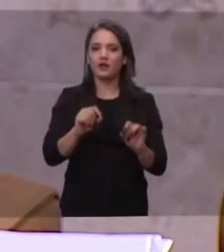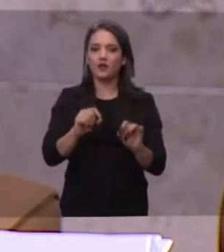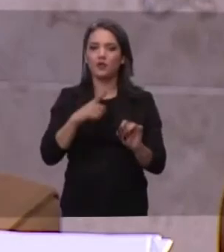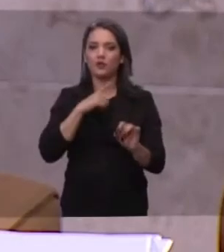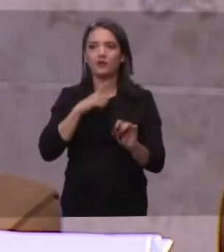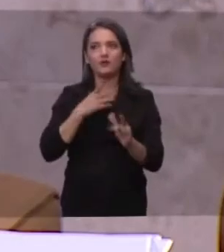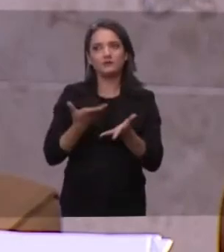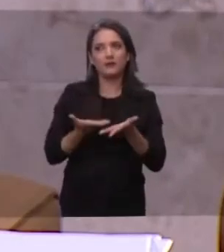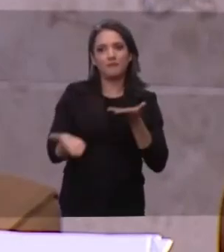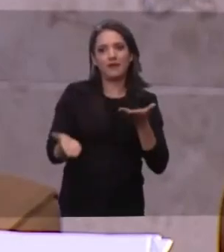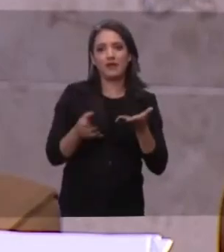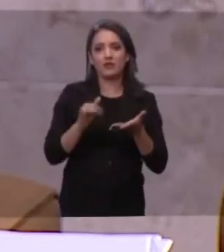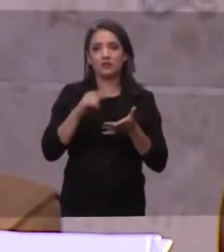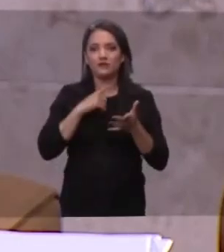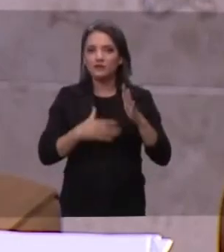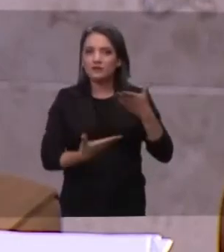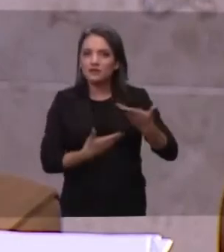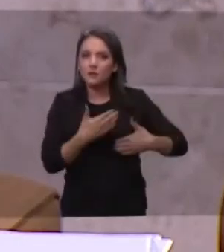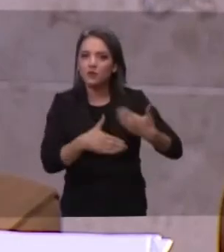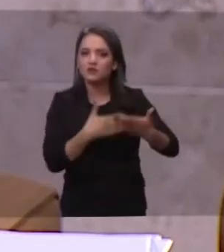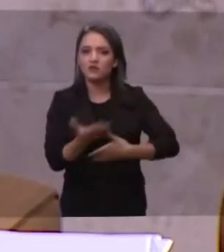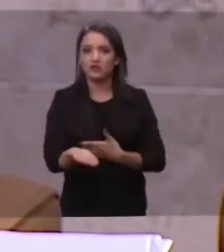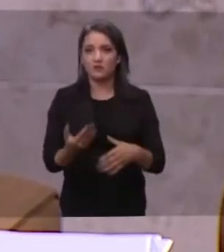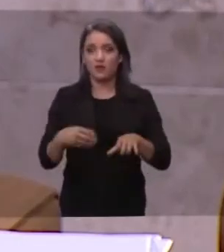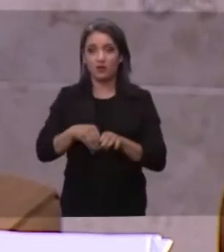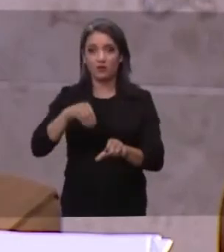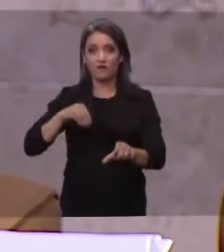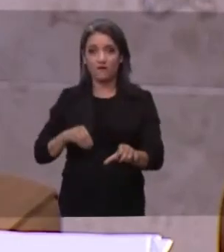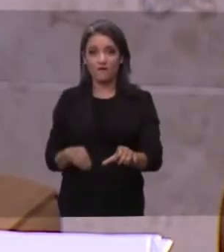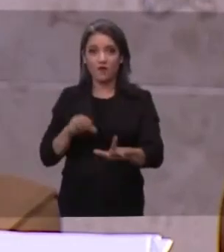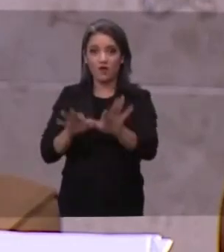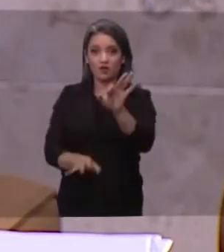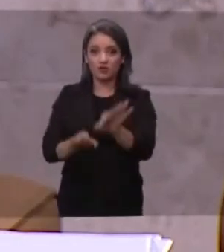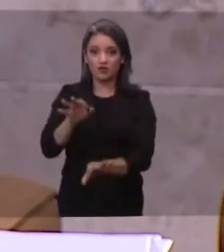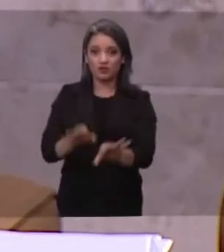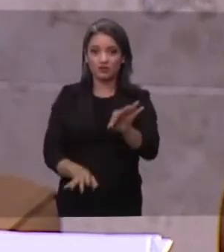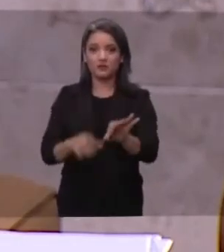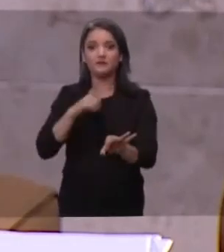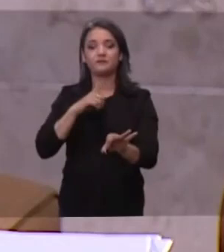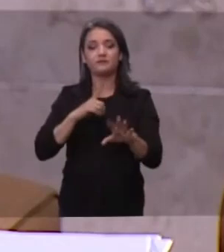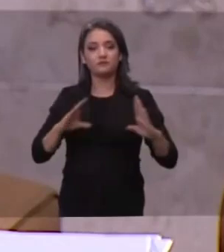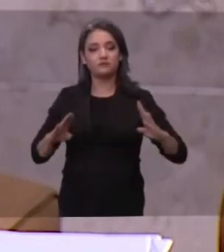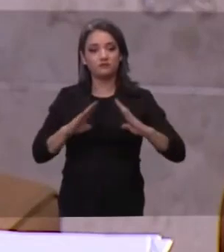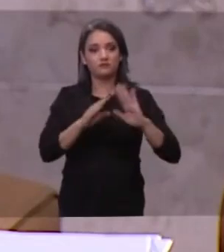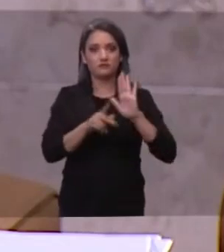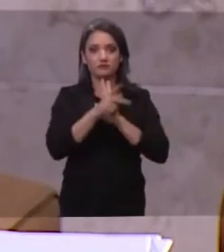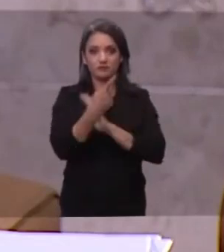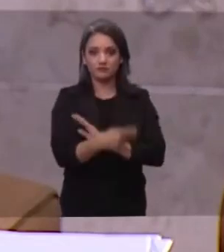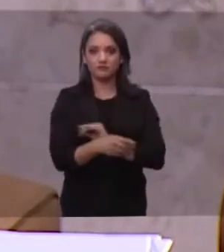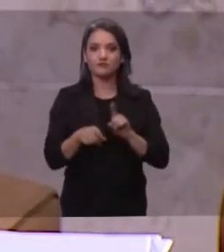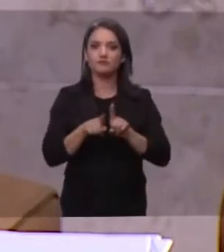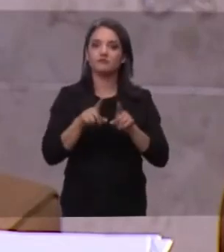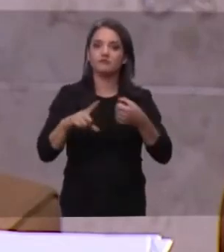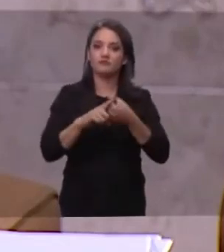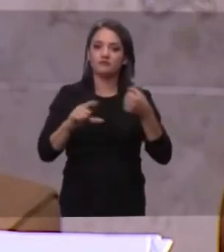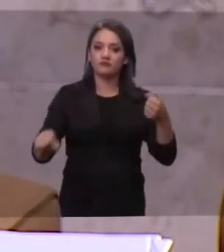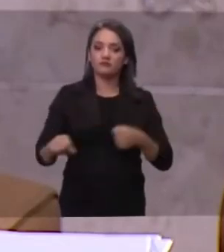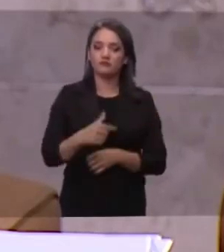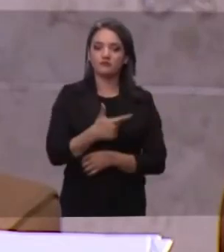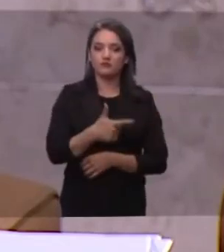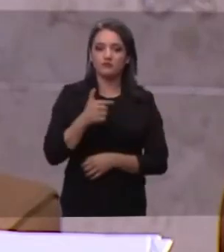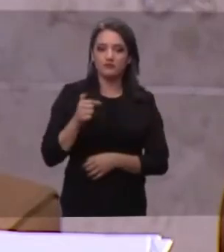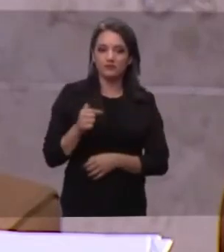extrajudicial do fato consumado, consolidação da propriedade no nome do fiduciário e, nos termos do artigo